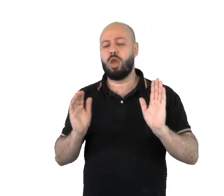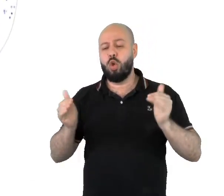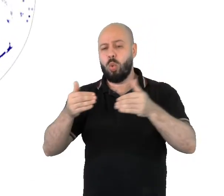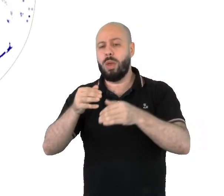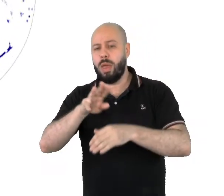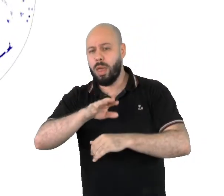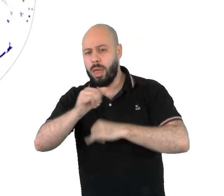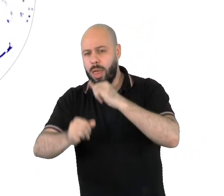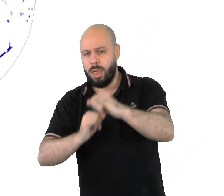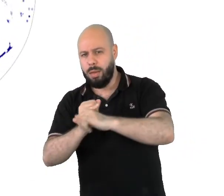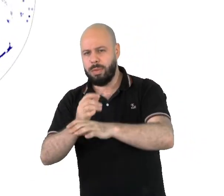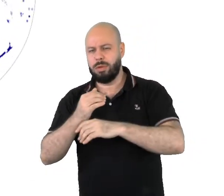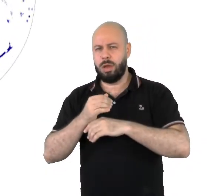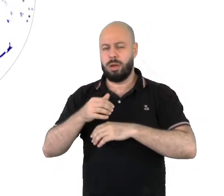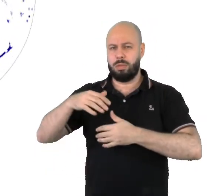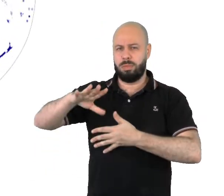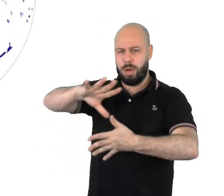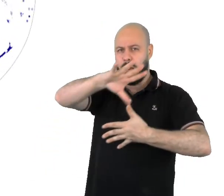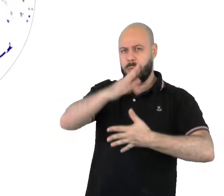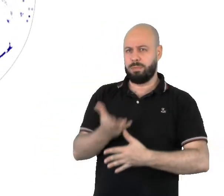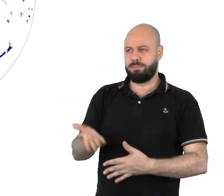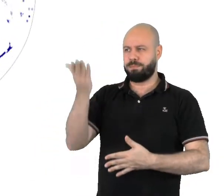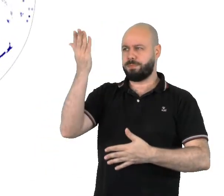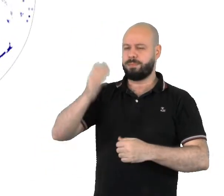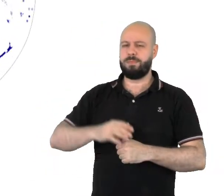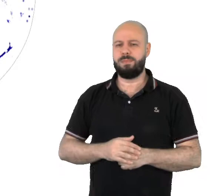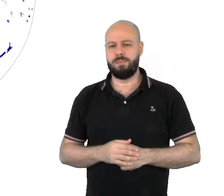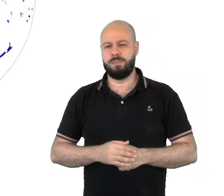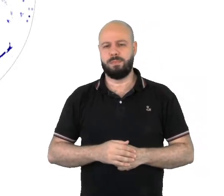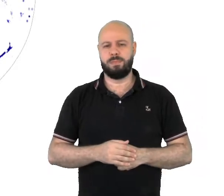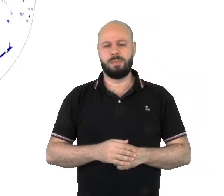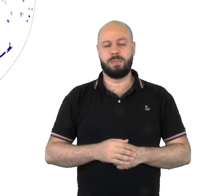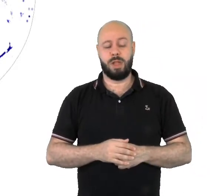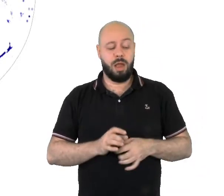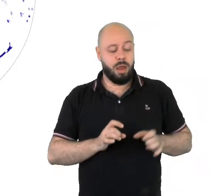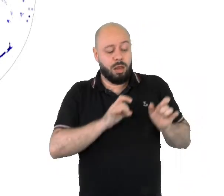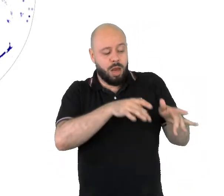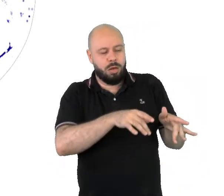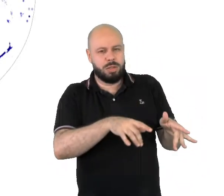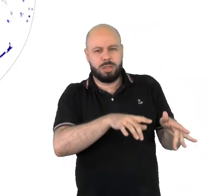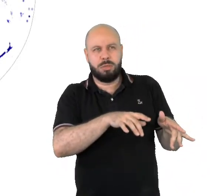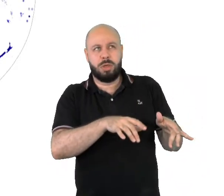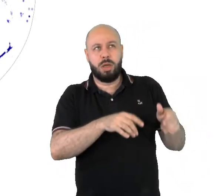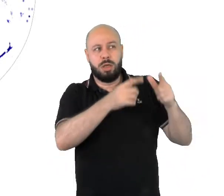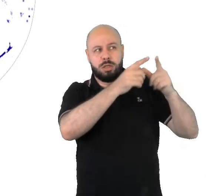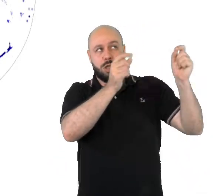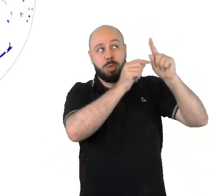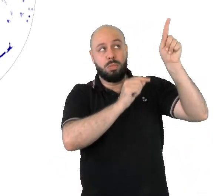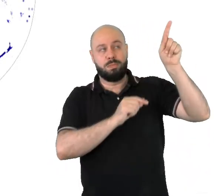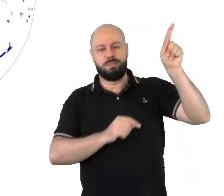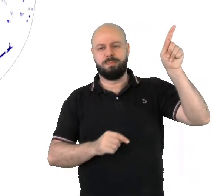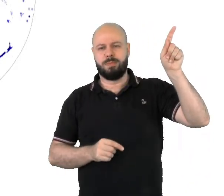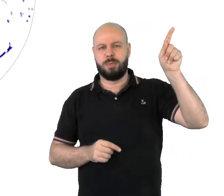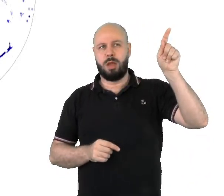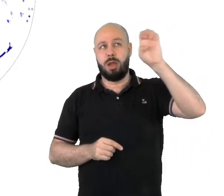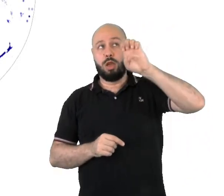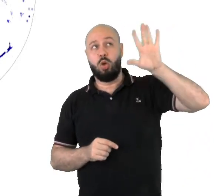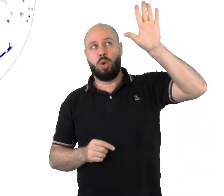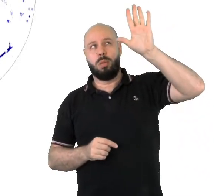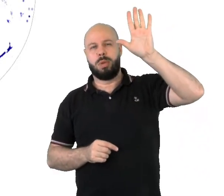mapa? Olhem lá que interessante, pessoal. Austrália, Japão,